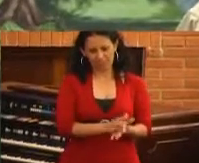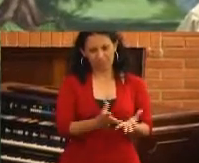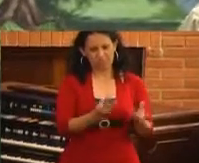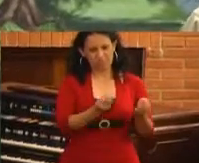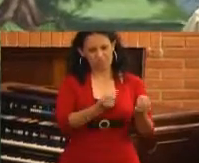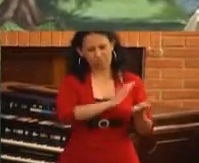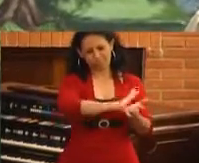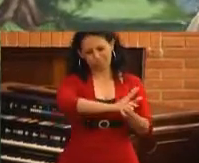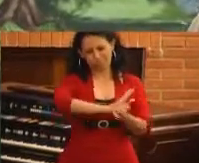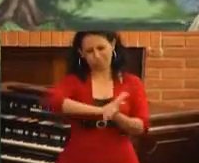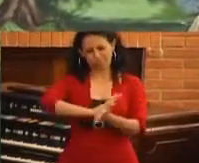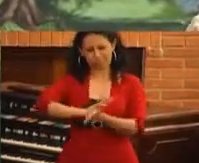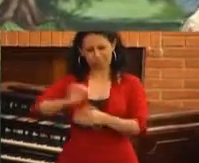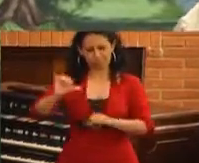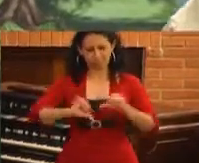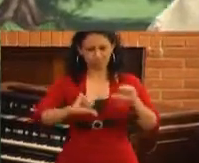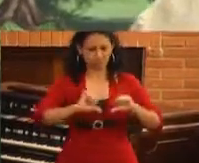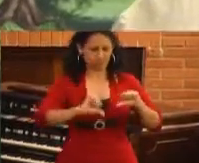a sua ruína.